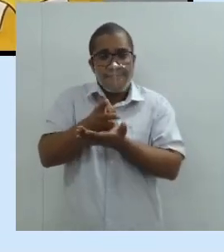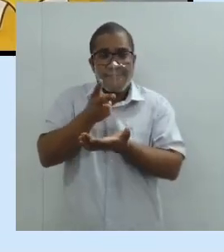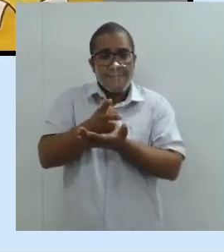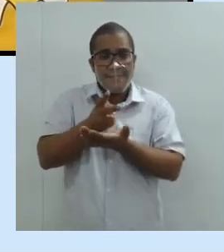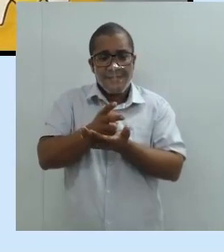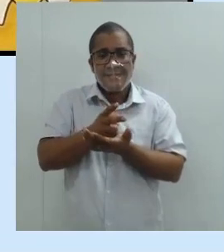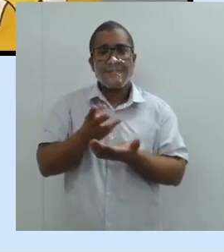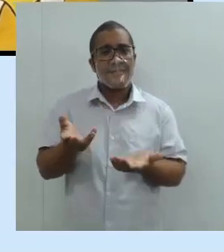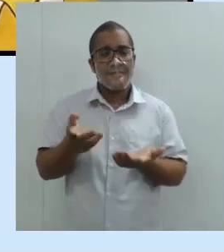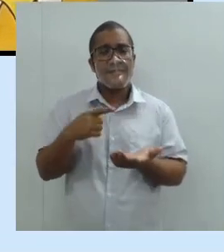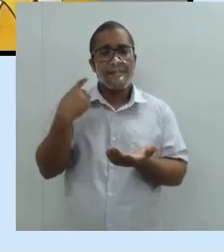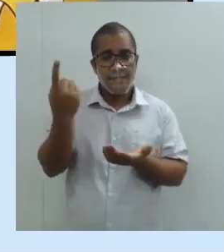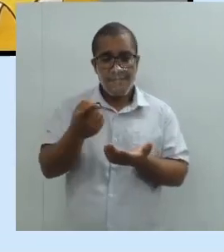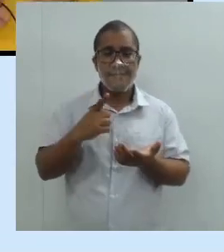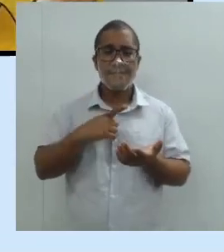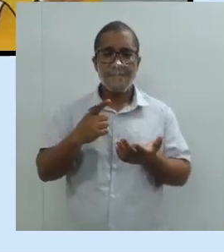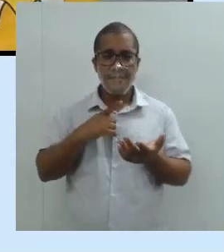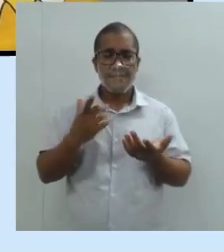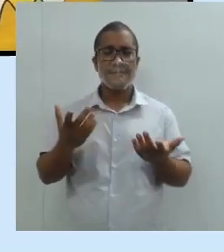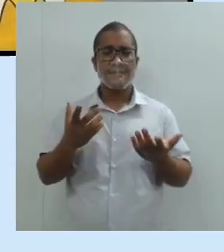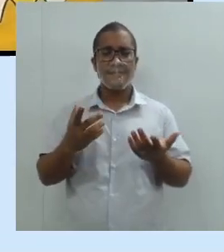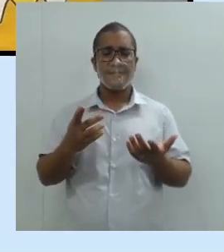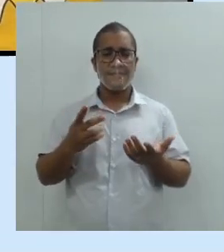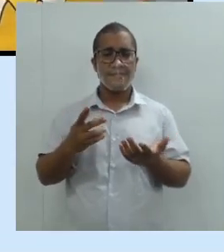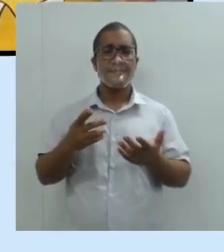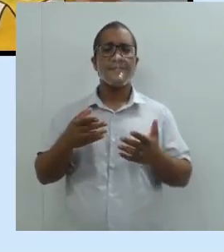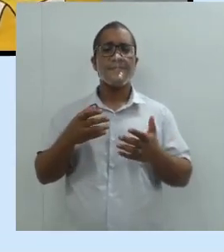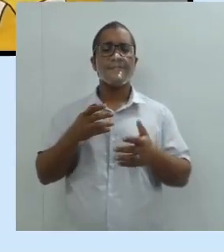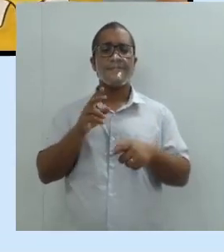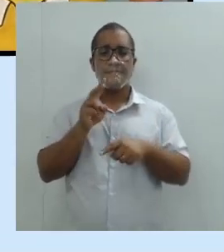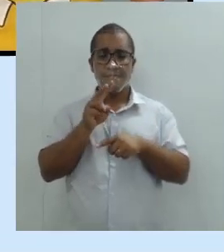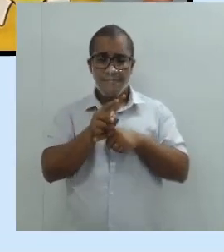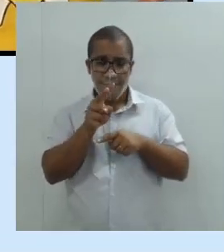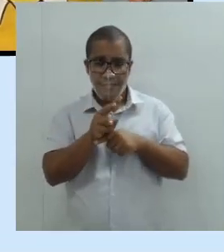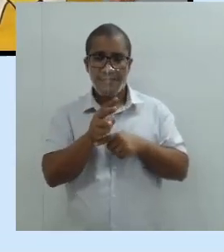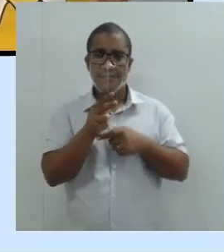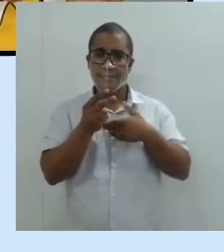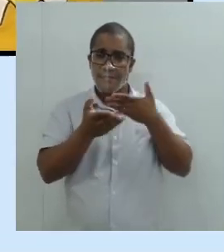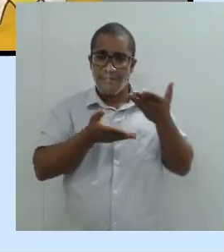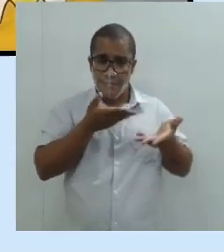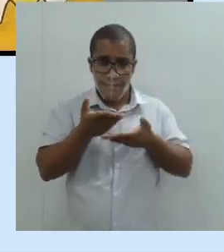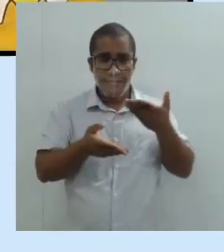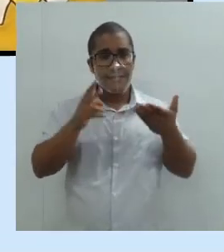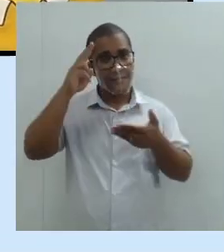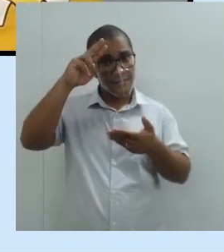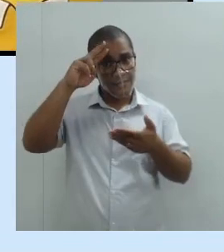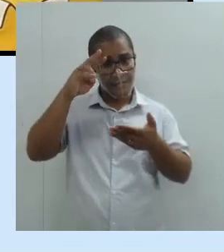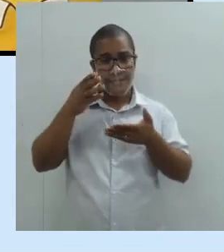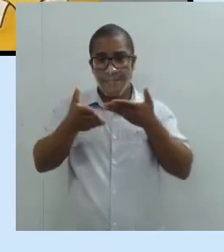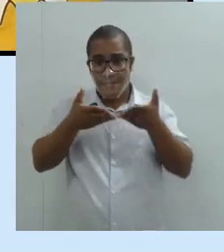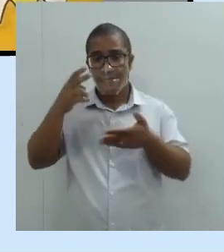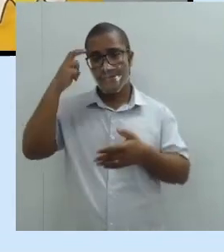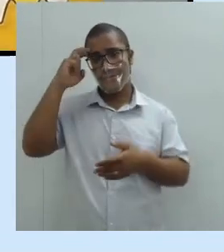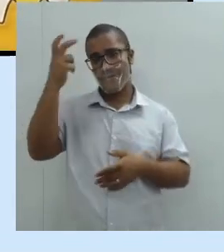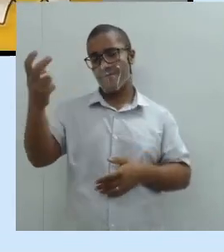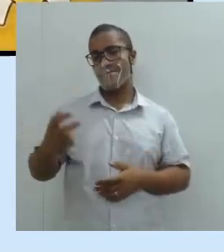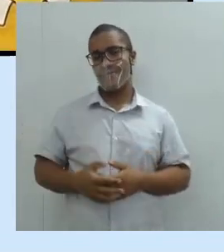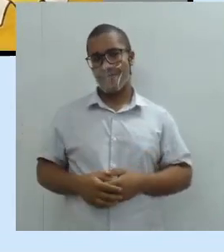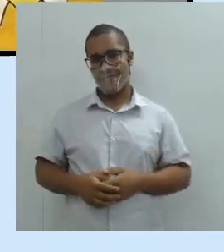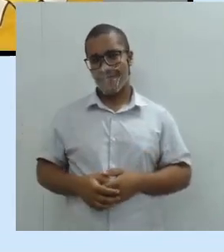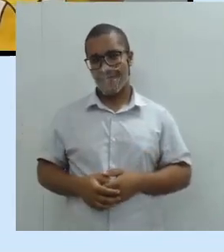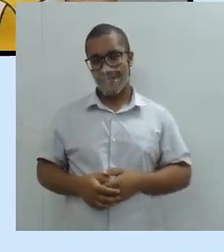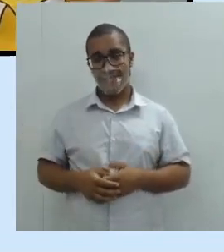linda de preservar a nossa história e nossa cultura, né? Então a gente precisa, meu povo,